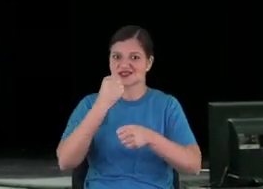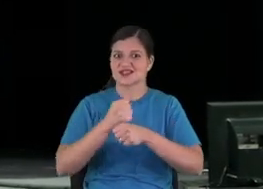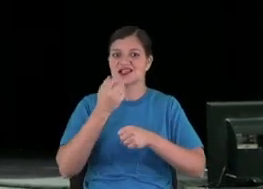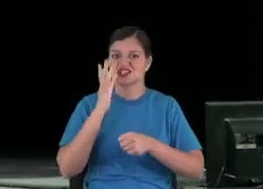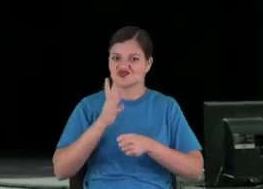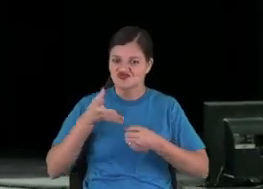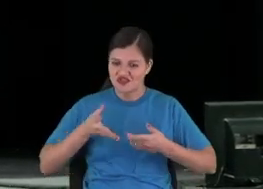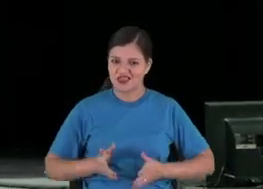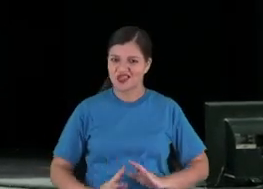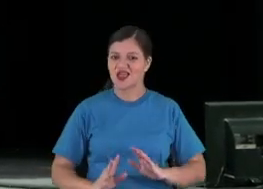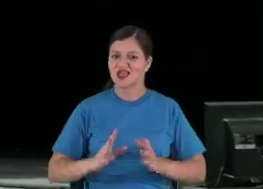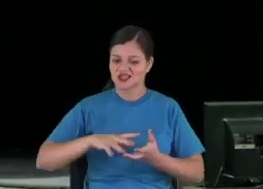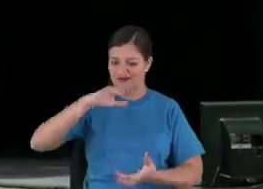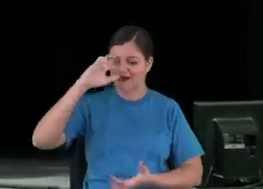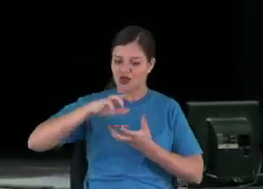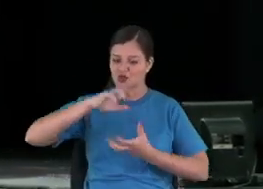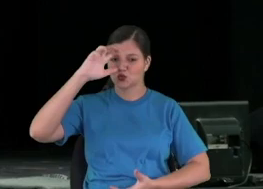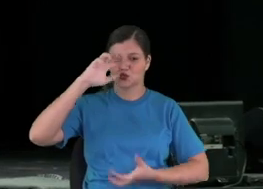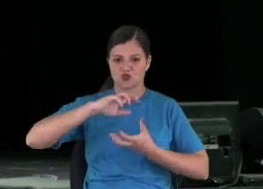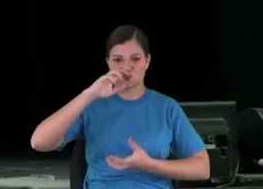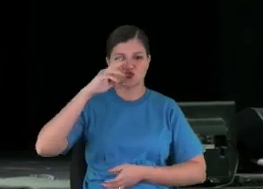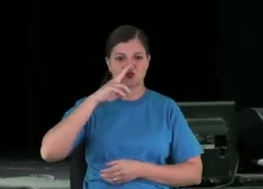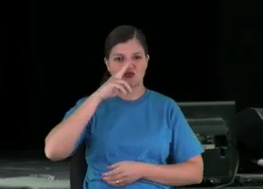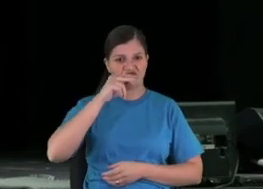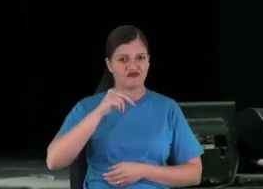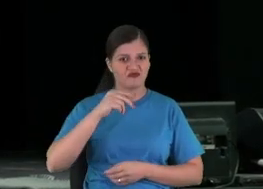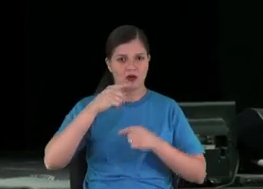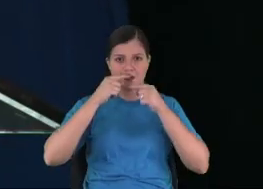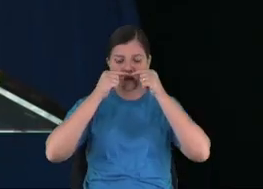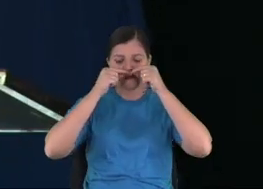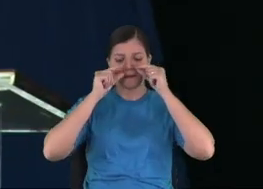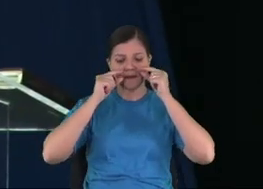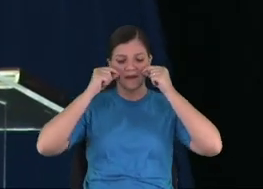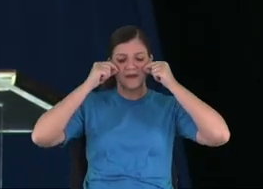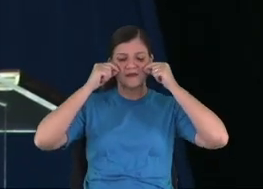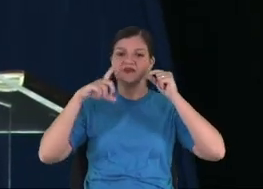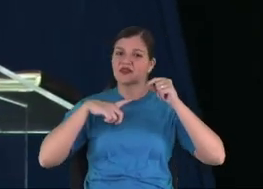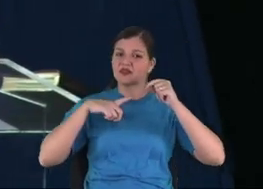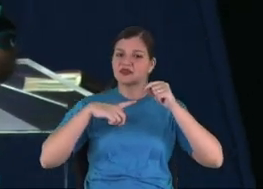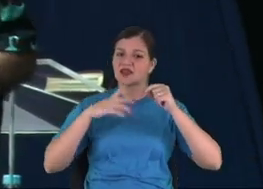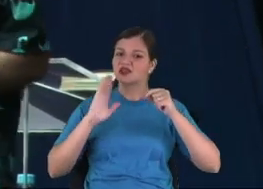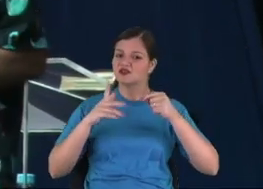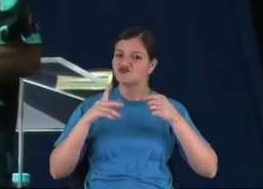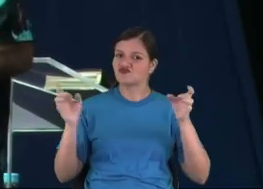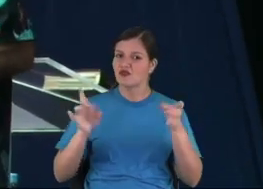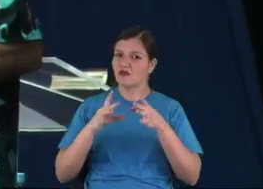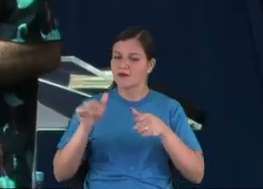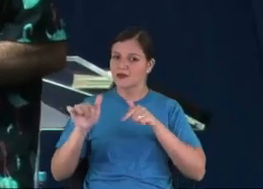homem zarrão com bigode, barba, né? Já pronto para trabalhar.